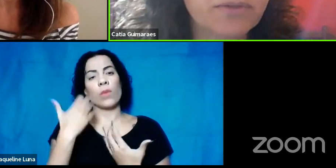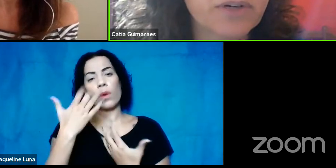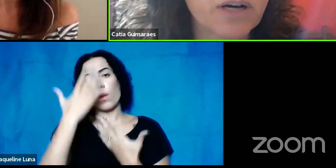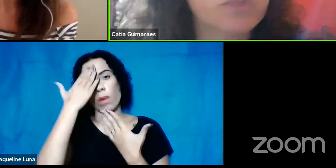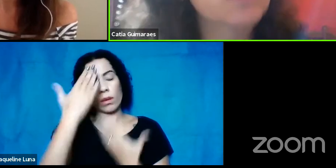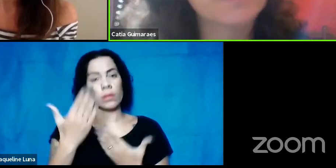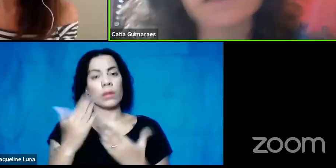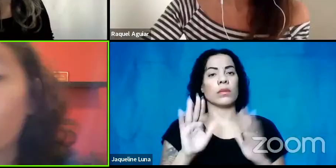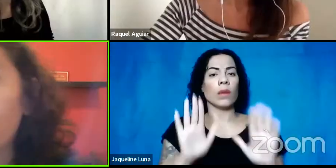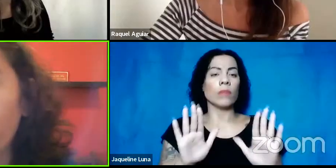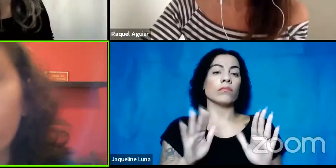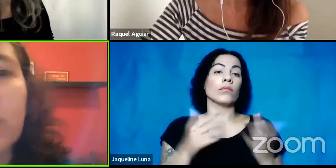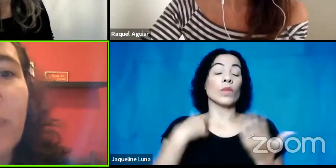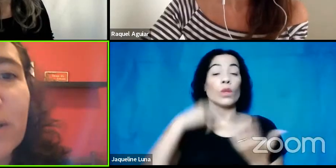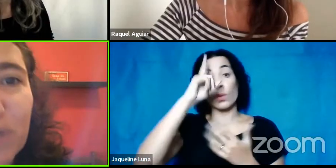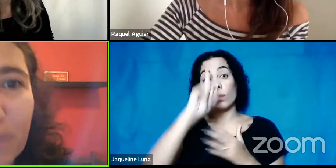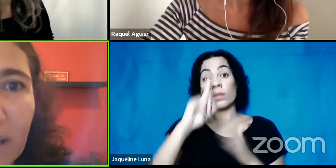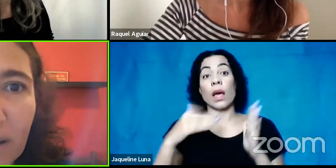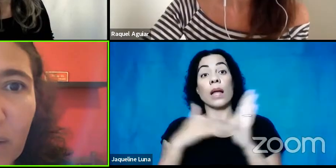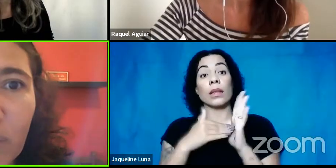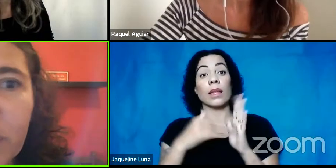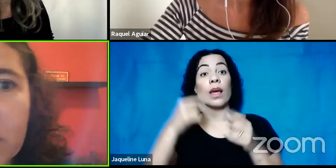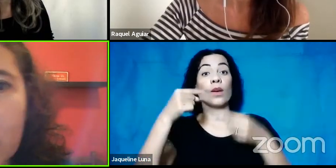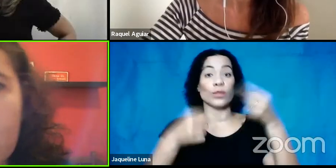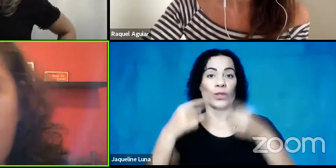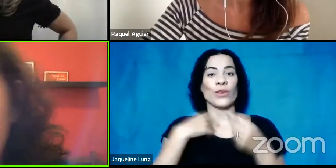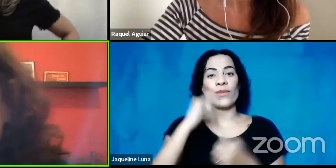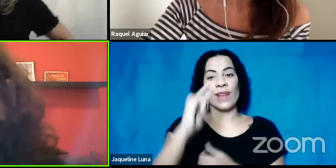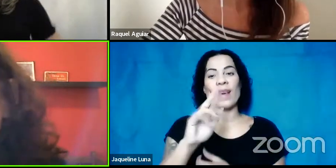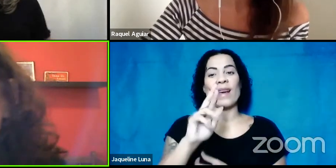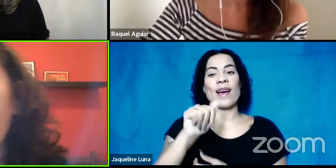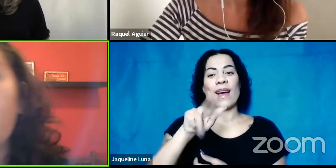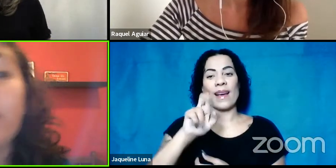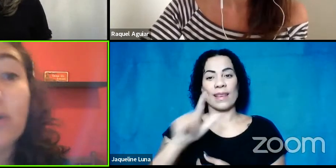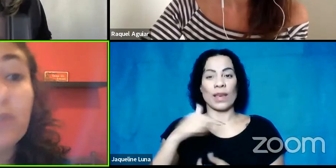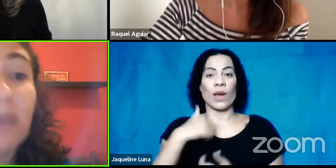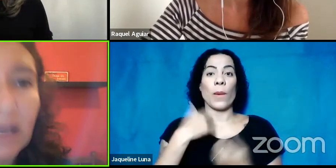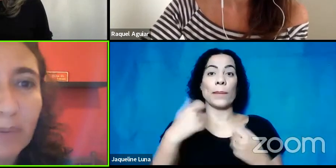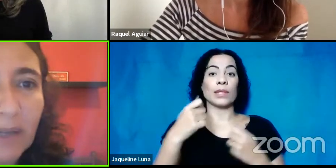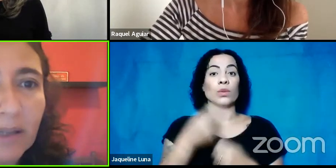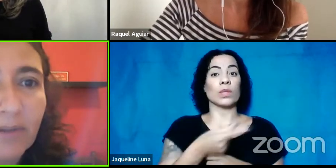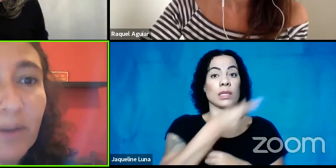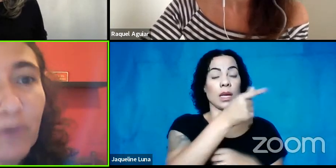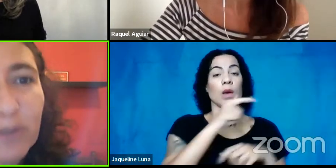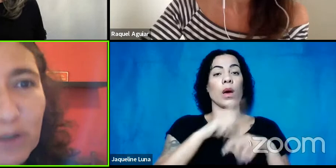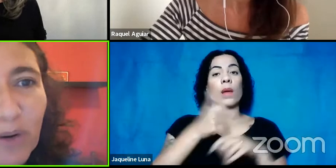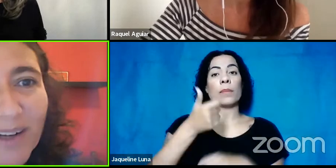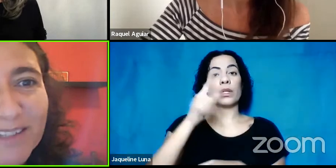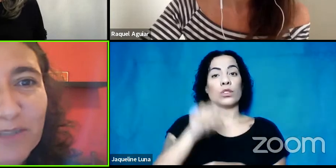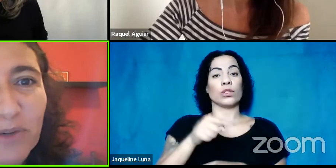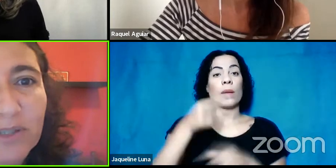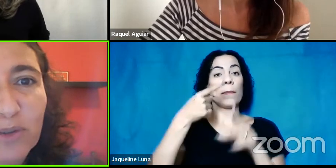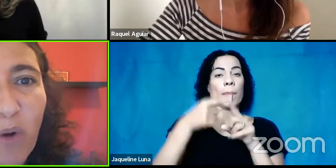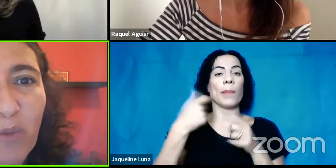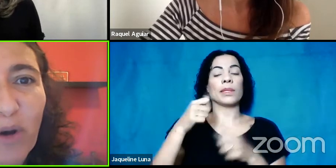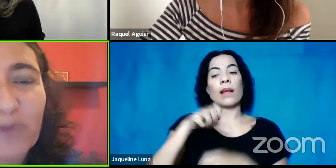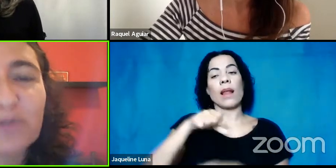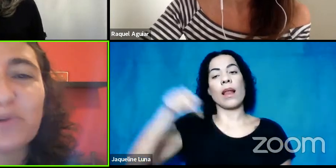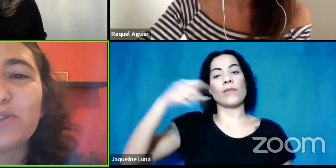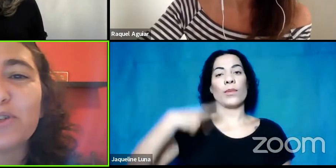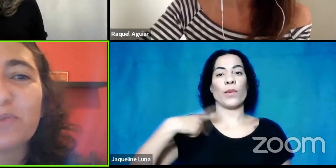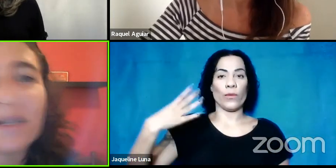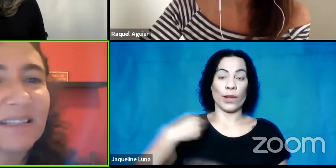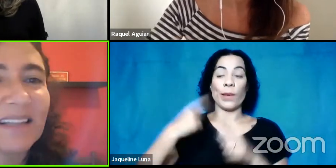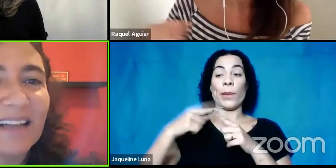e ficamos, não sei até onde eu fui para o debate, eu disse para a Raquel, eu preciso sair meio-dia e meia para levar meu filho para a escola, essas coisas do home office